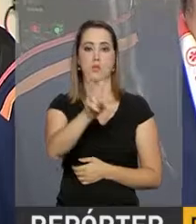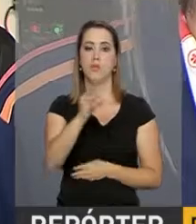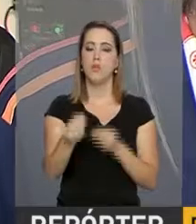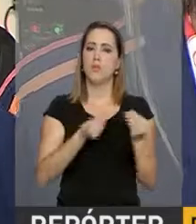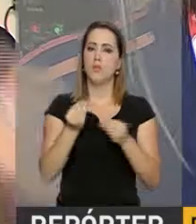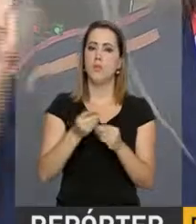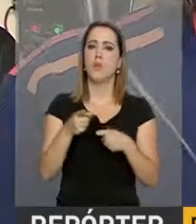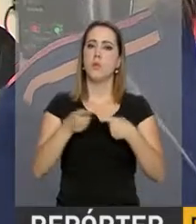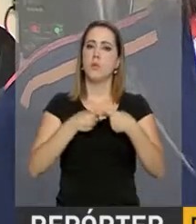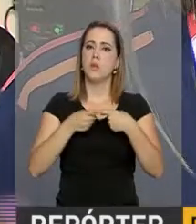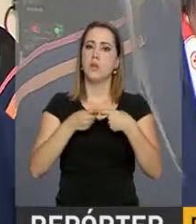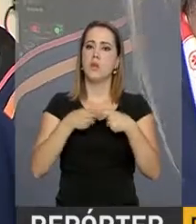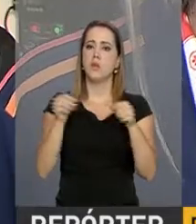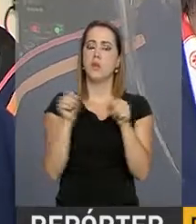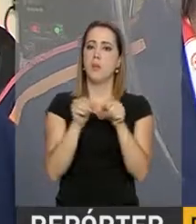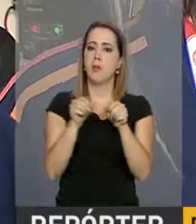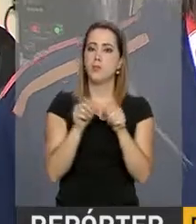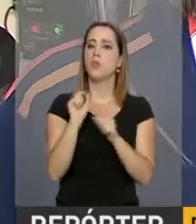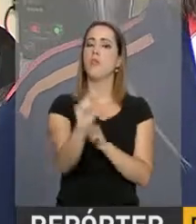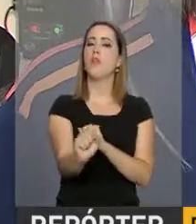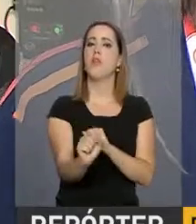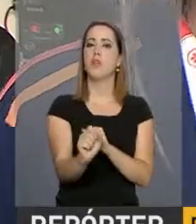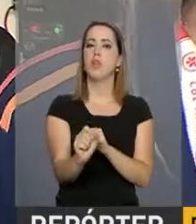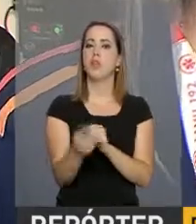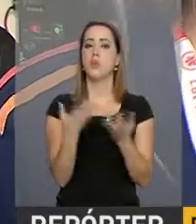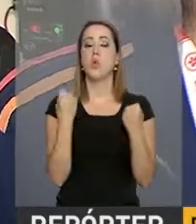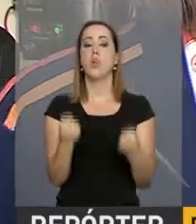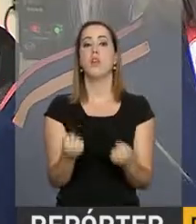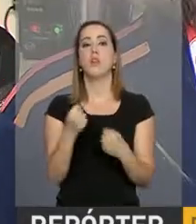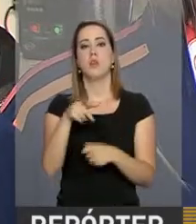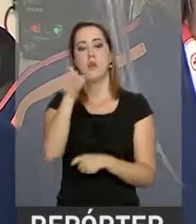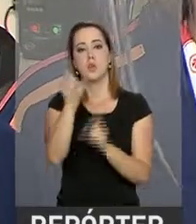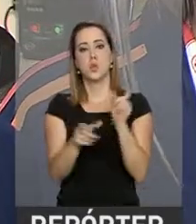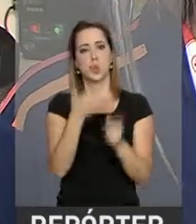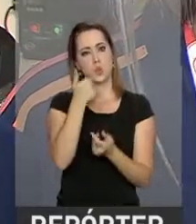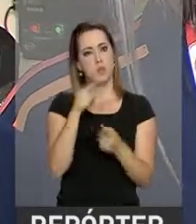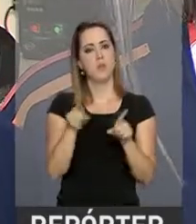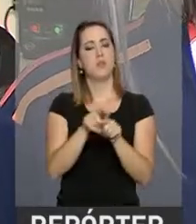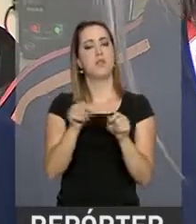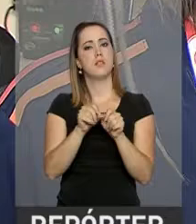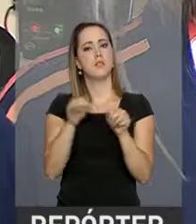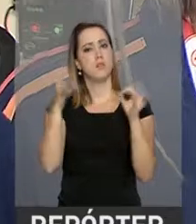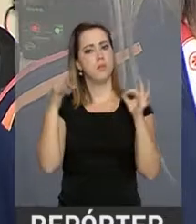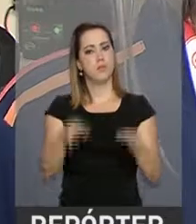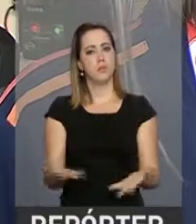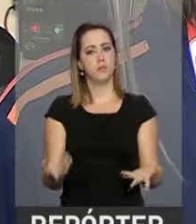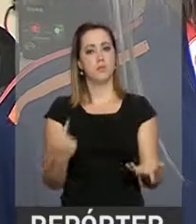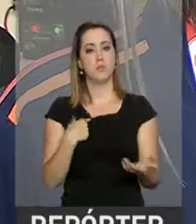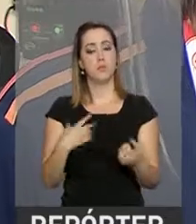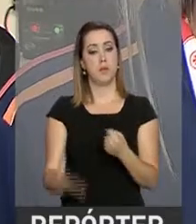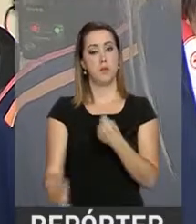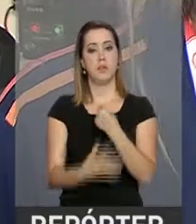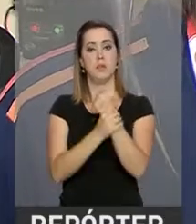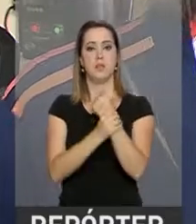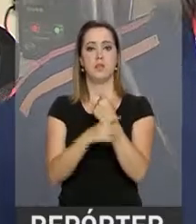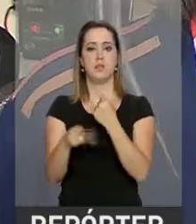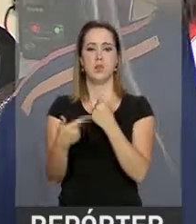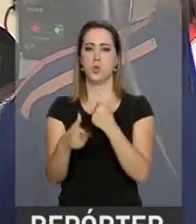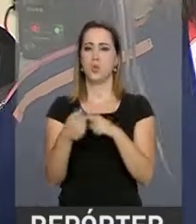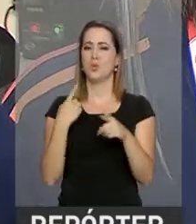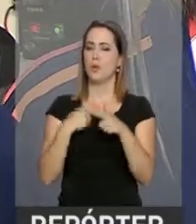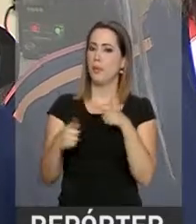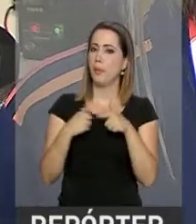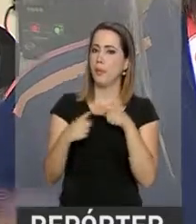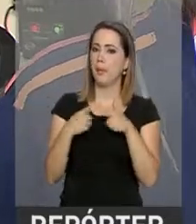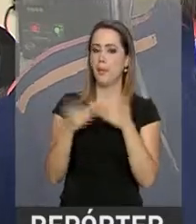que o médico fez que o filho fez nutricionista de uma forma mais rápida ea segurança atualmente não tem esse risco de